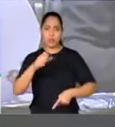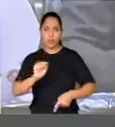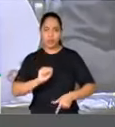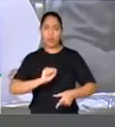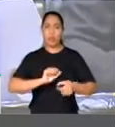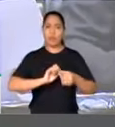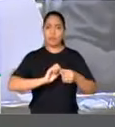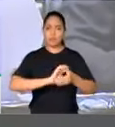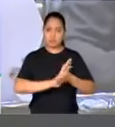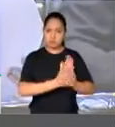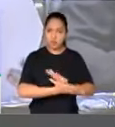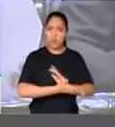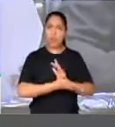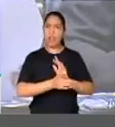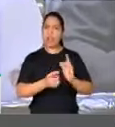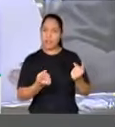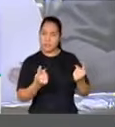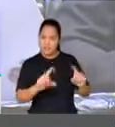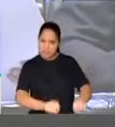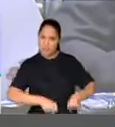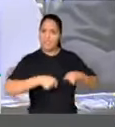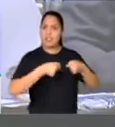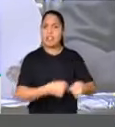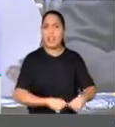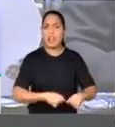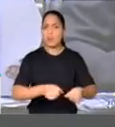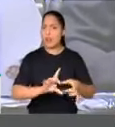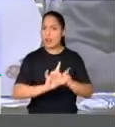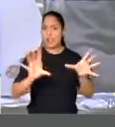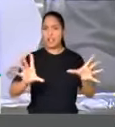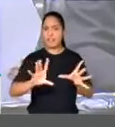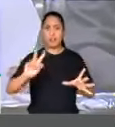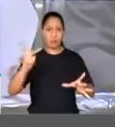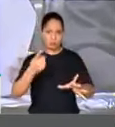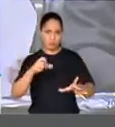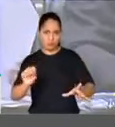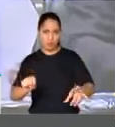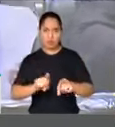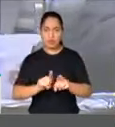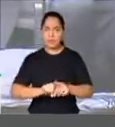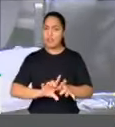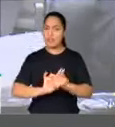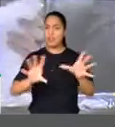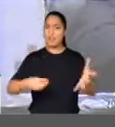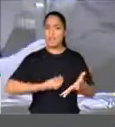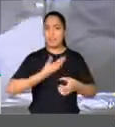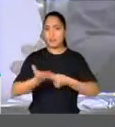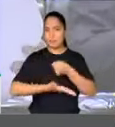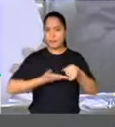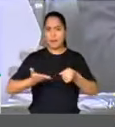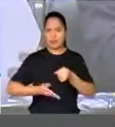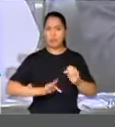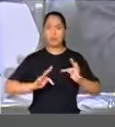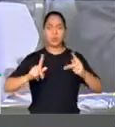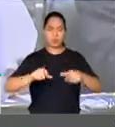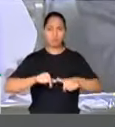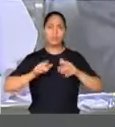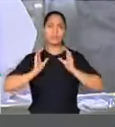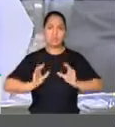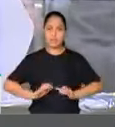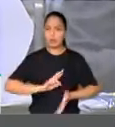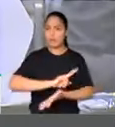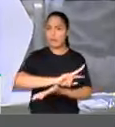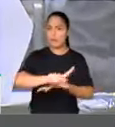lutam para que os direitos básicos de cidadania possam ser exercidos por toda a população. A Constituição Federal é